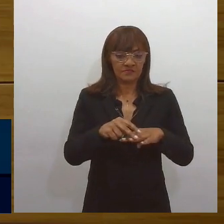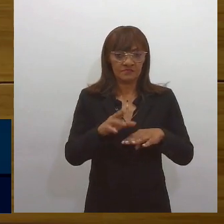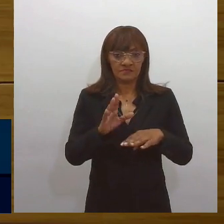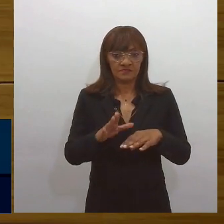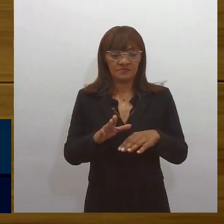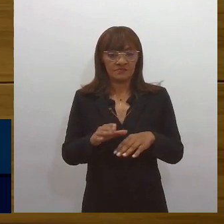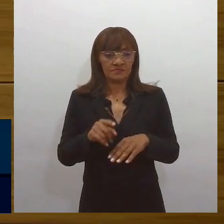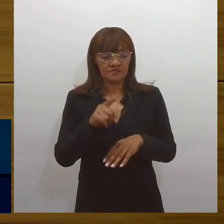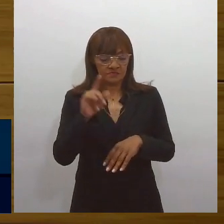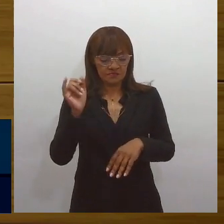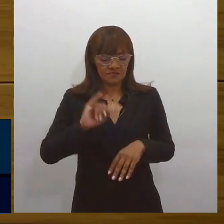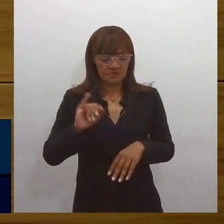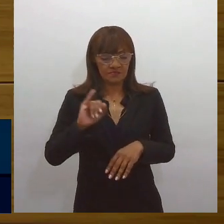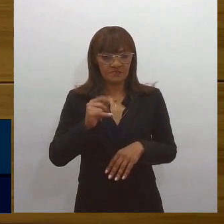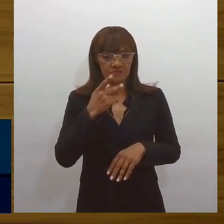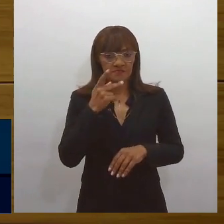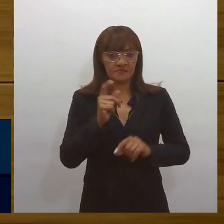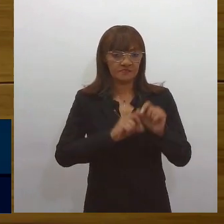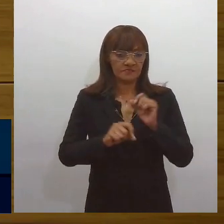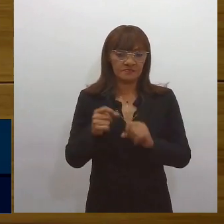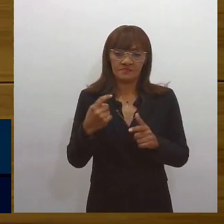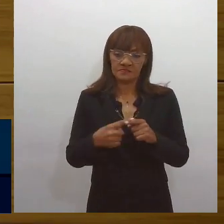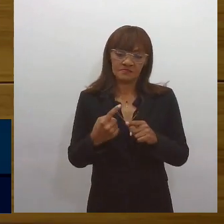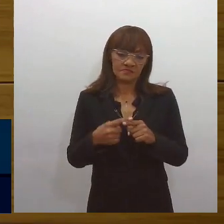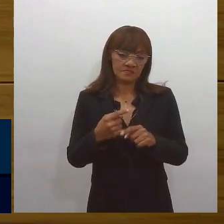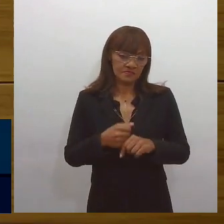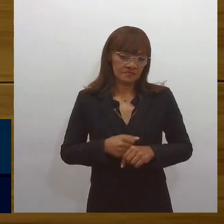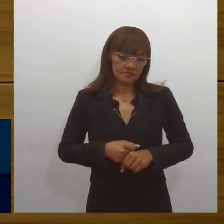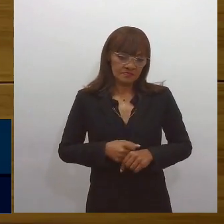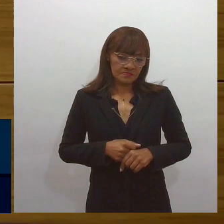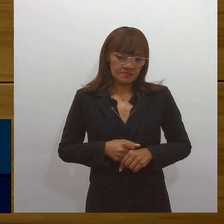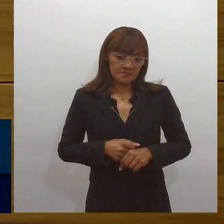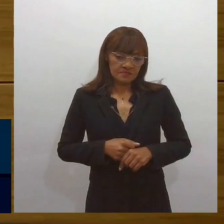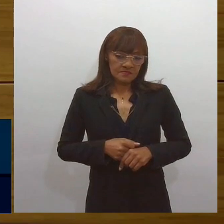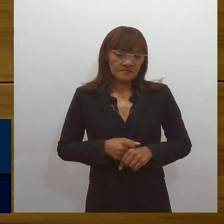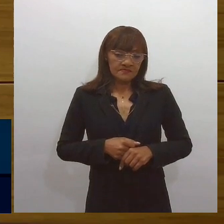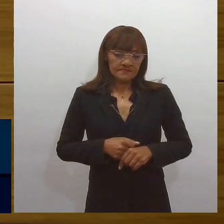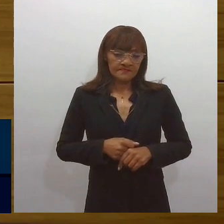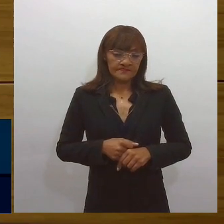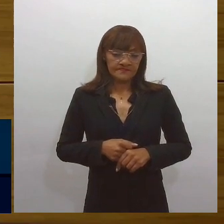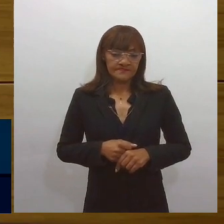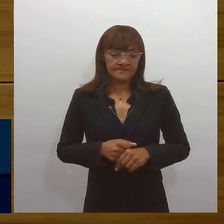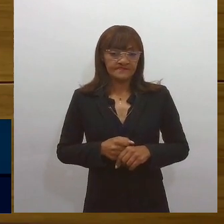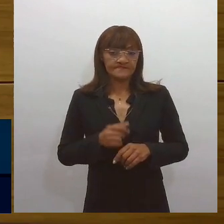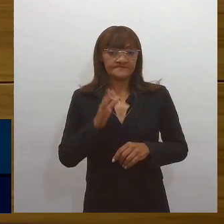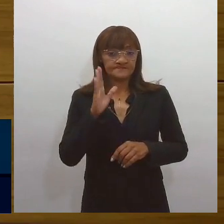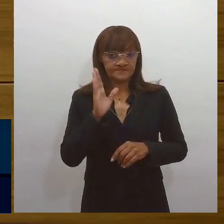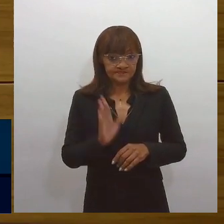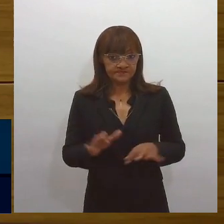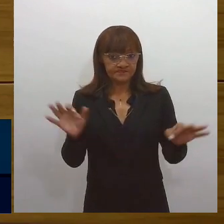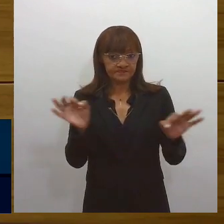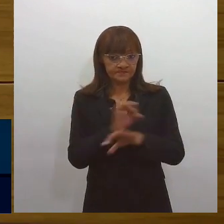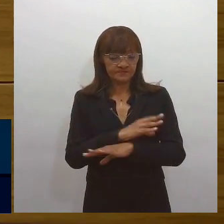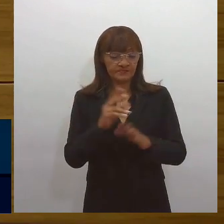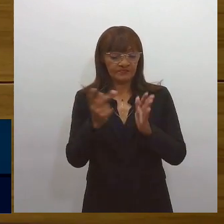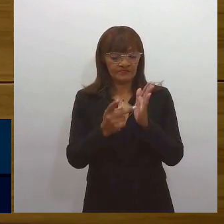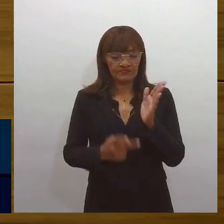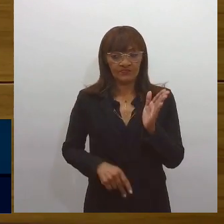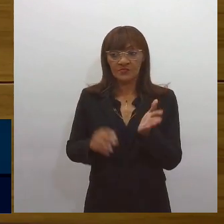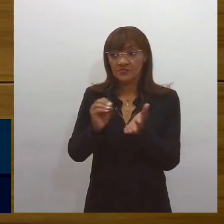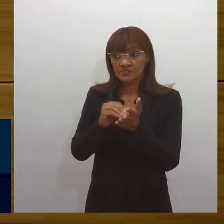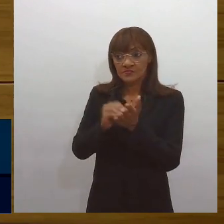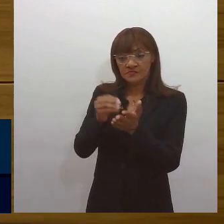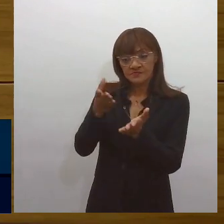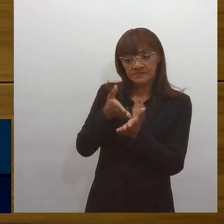tá concluindo um projeto na realidade já concluímos a gente tá em fase de aprovação de 6,6 km de